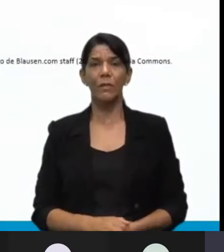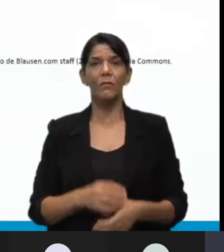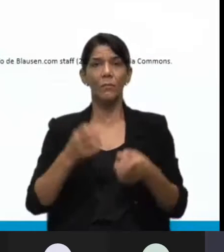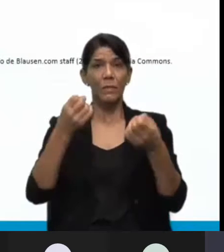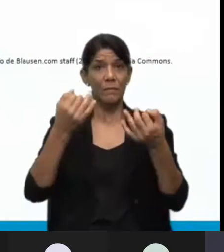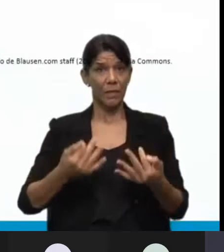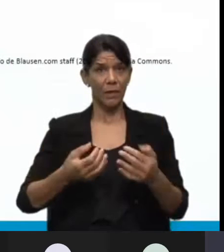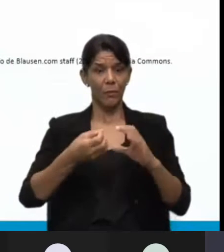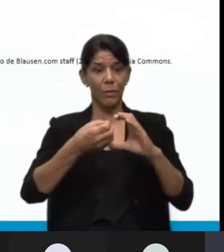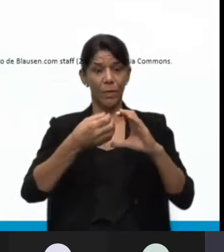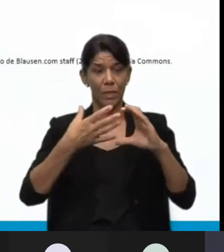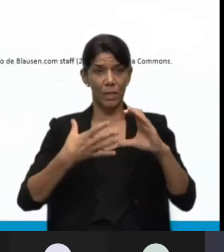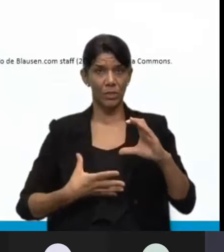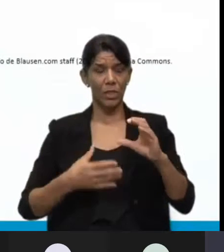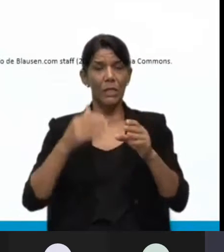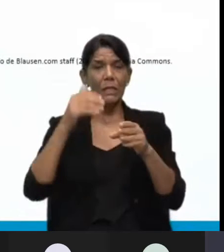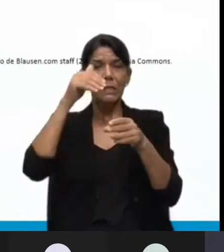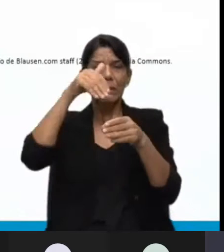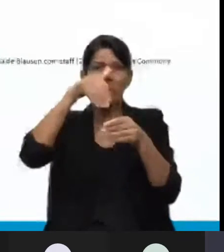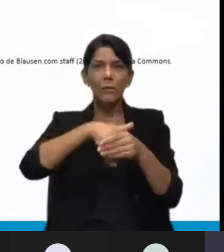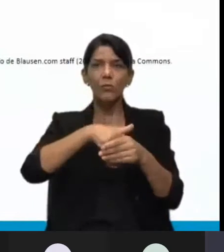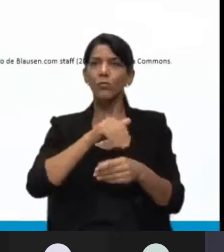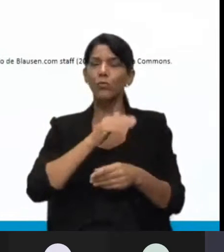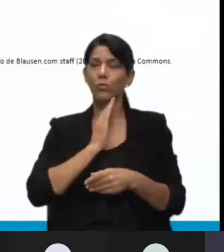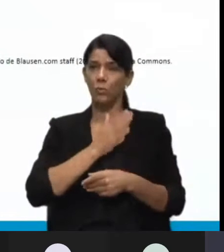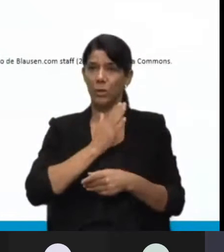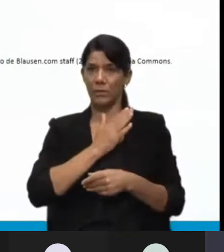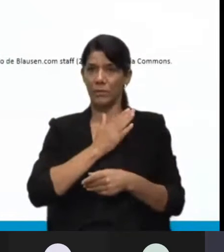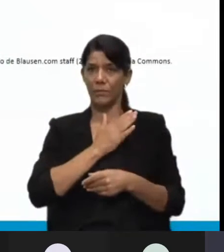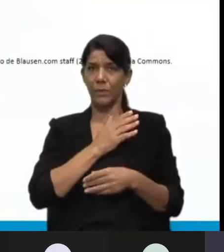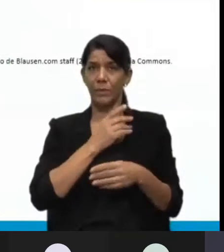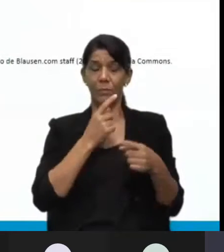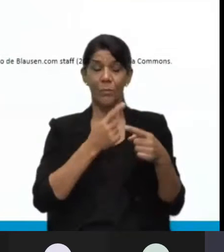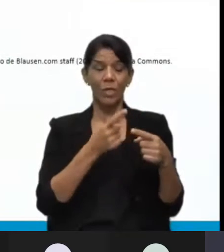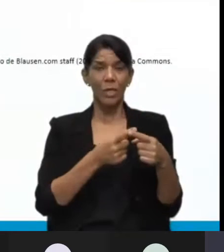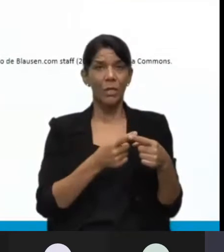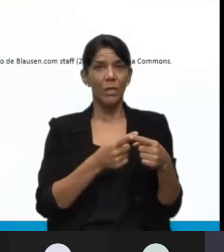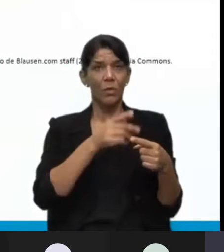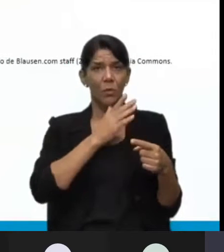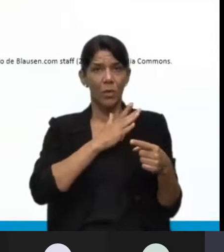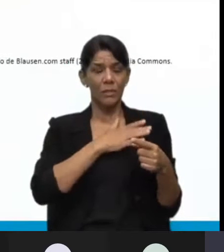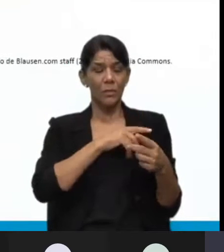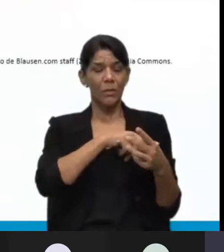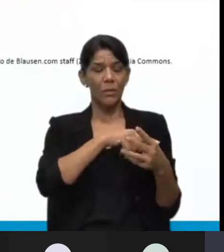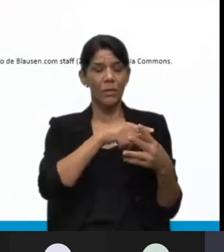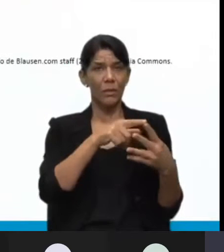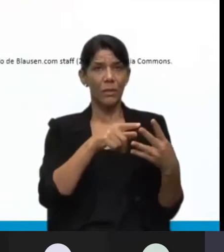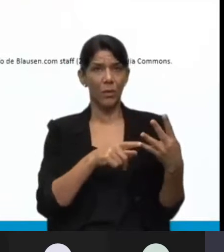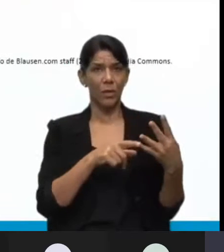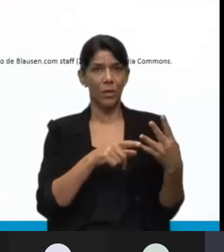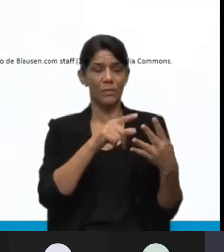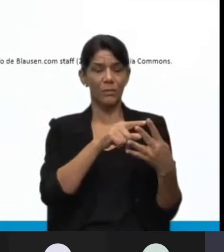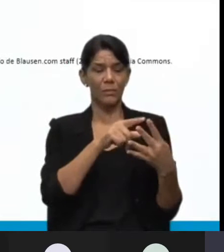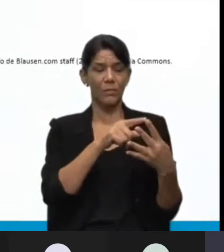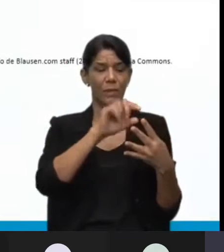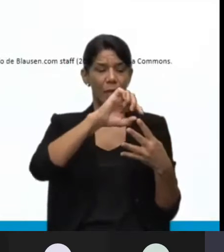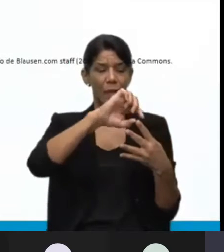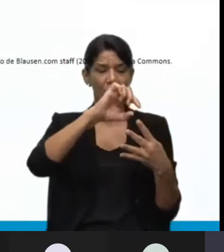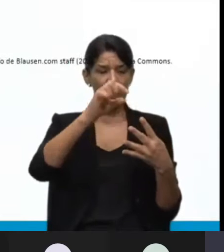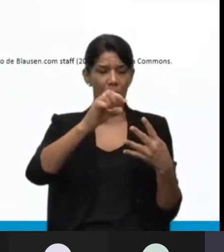características anatômicas aqui internas do coração. Então, o coração ele tem 4 câmaras, né? O átrio